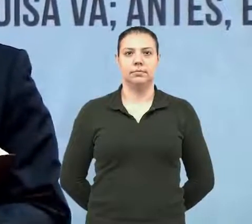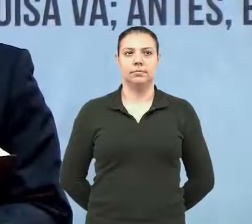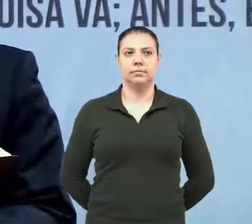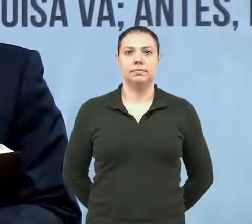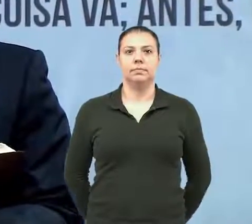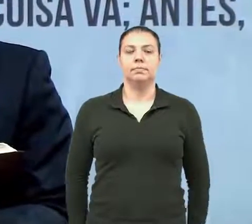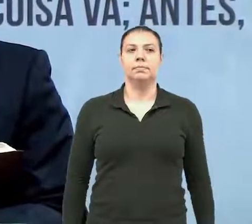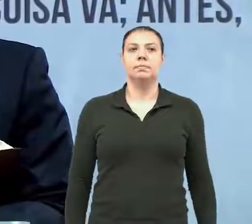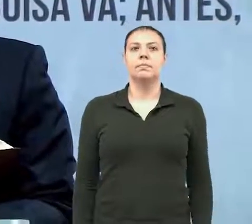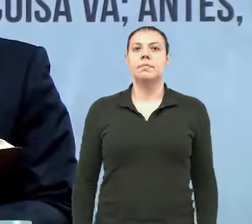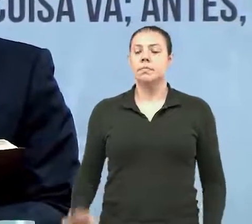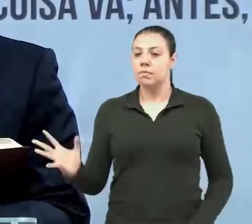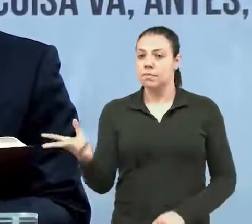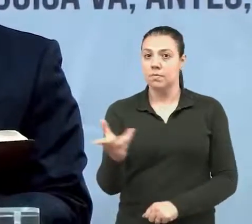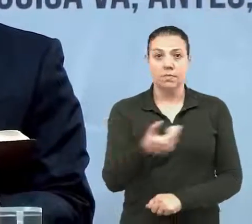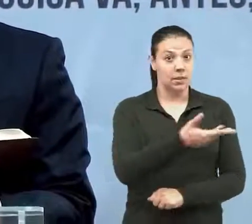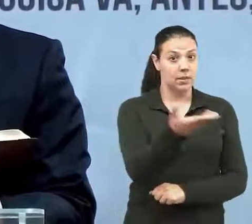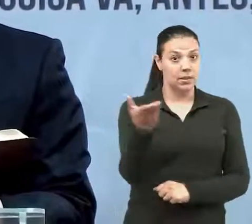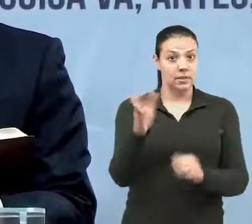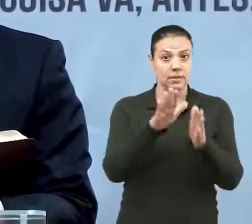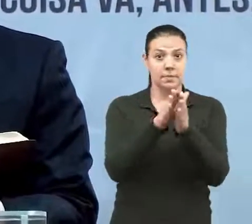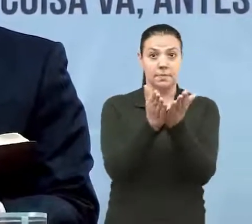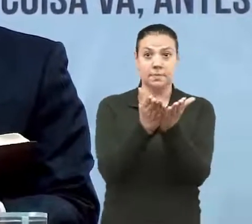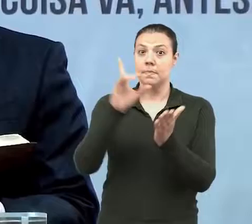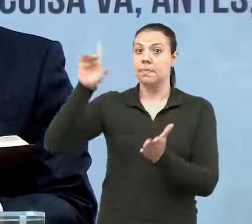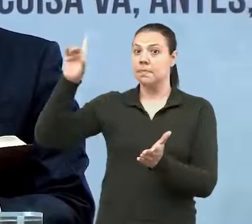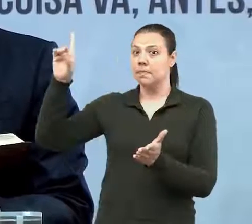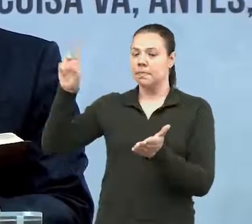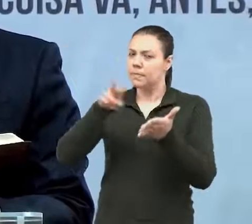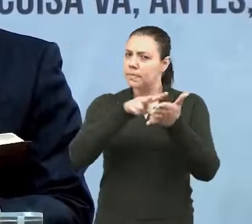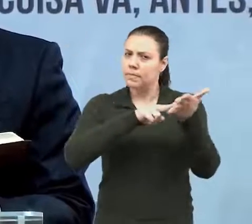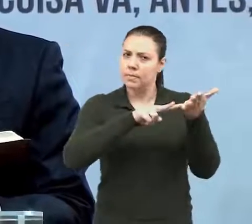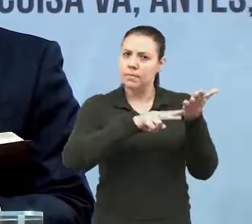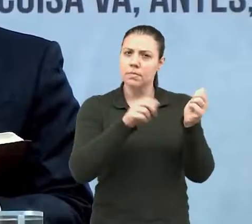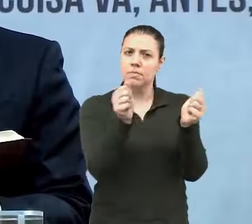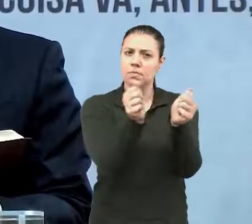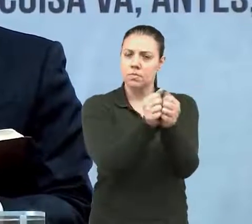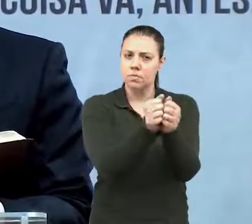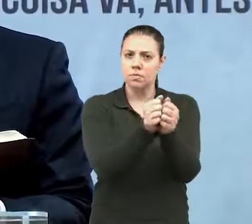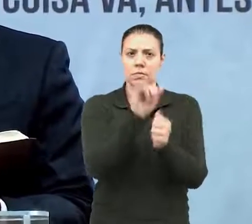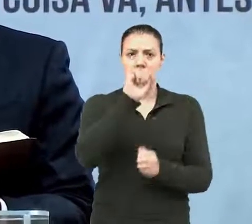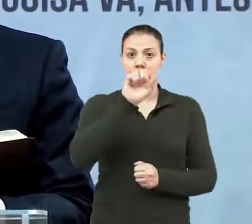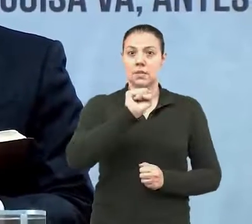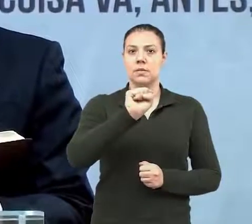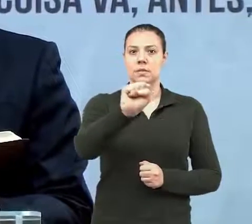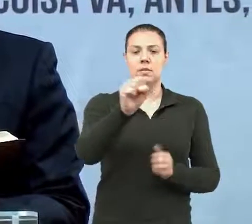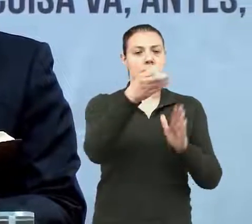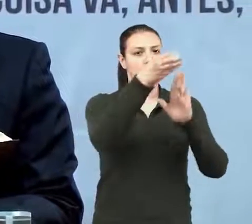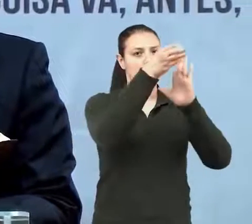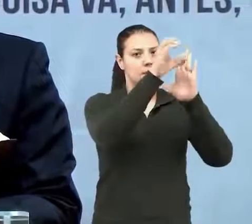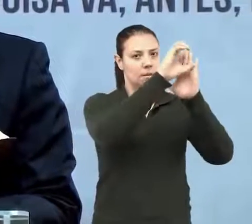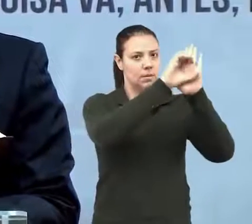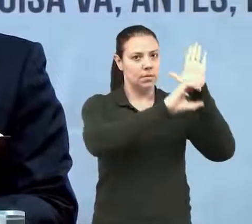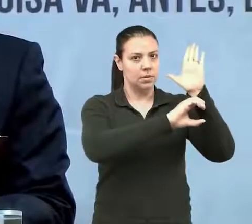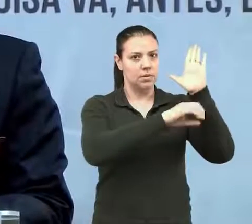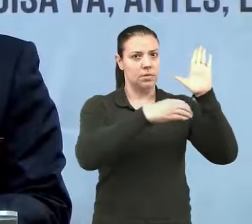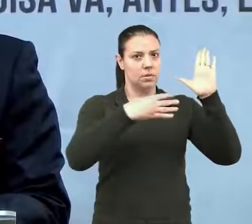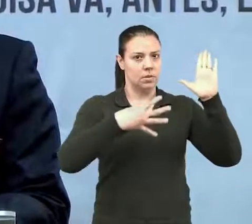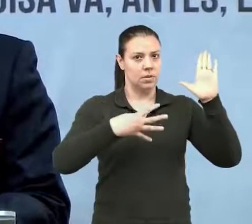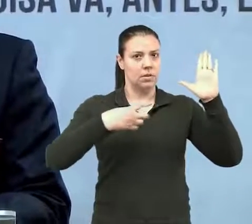quero convidar você para abrir sua Bíblia comigo no livro do profeta Isaías, no capítulo